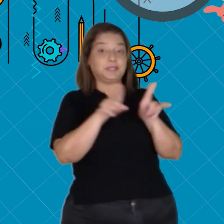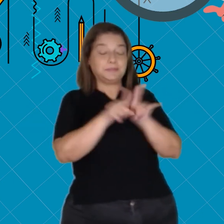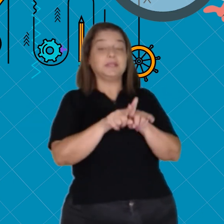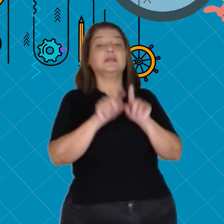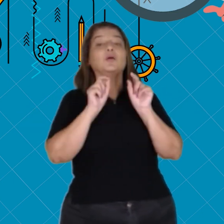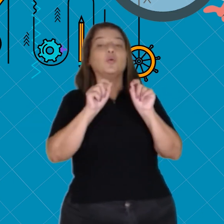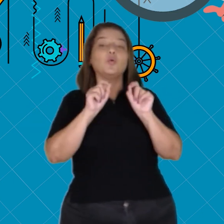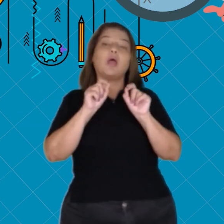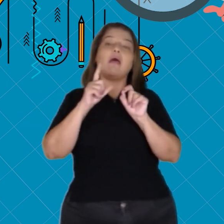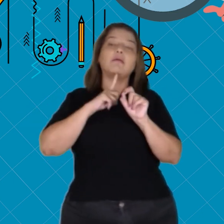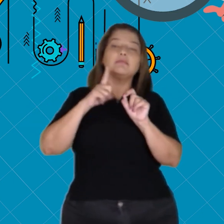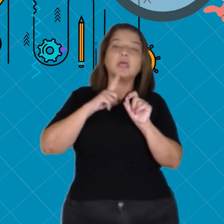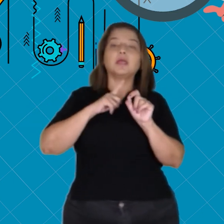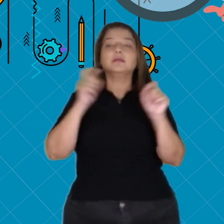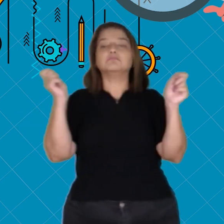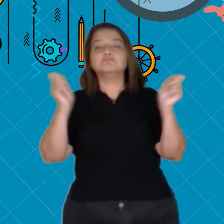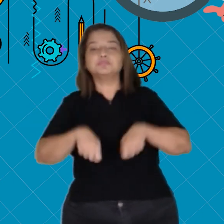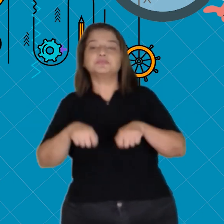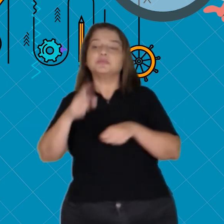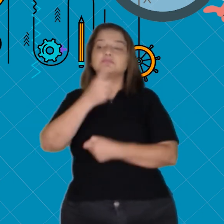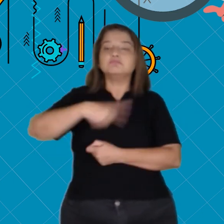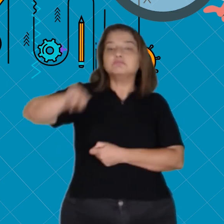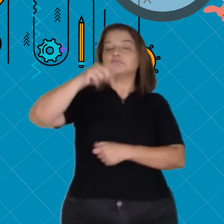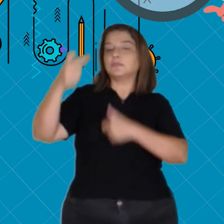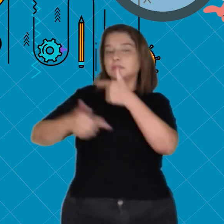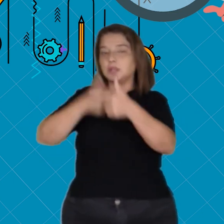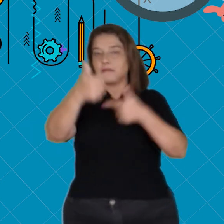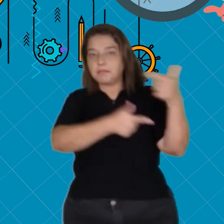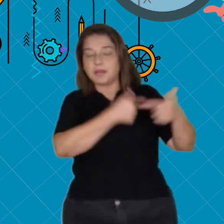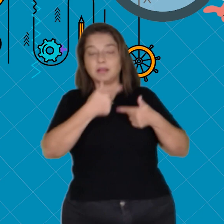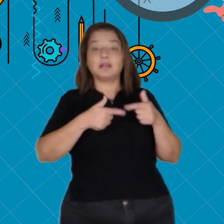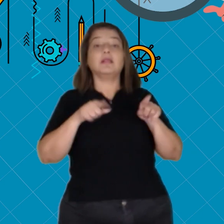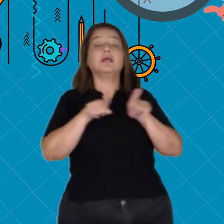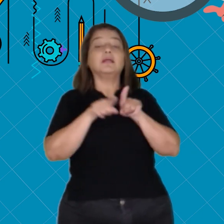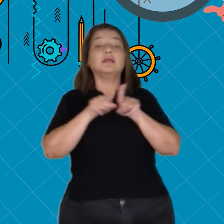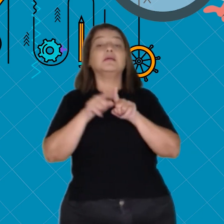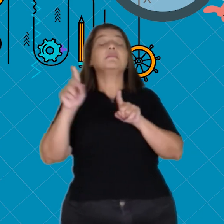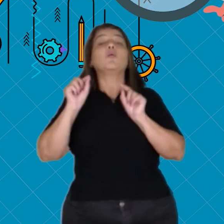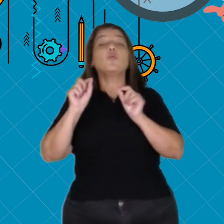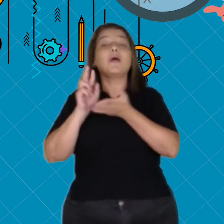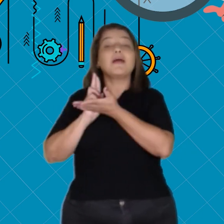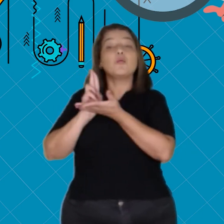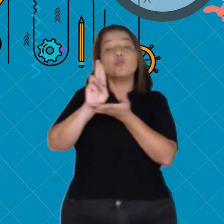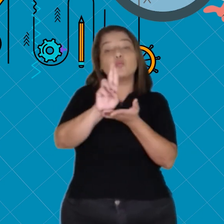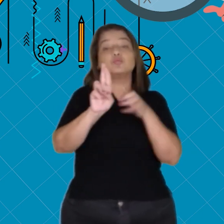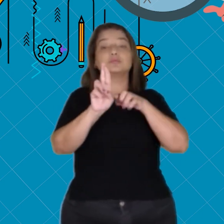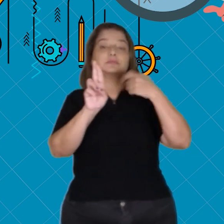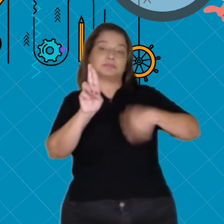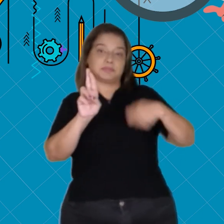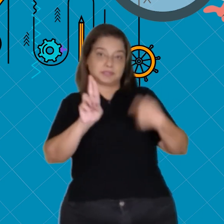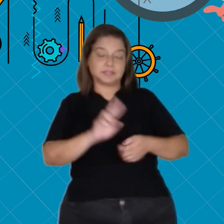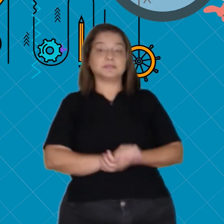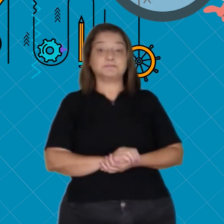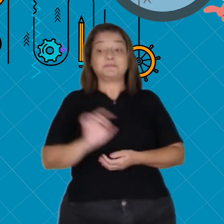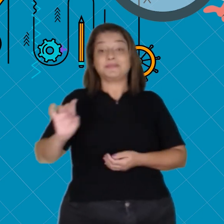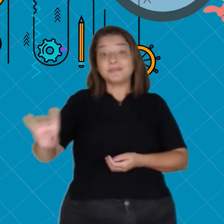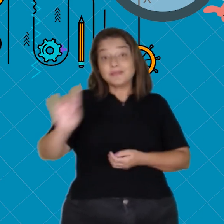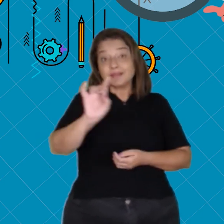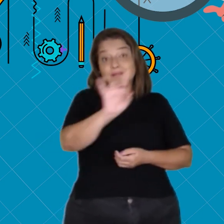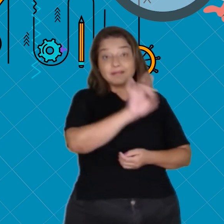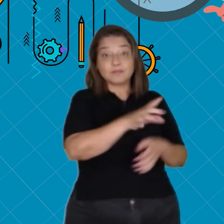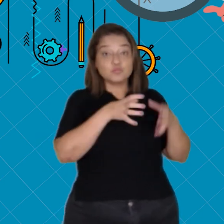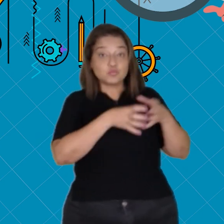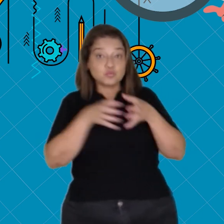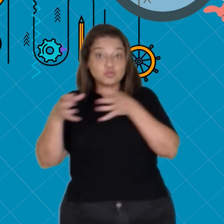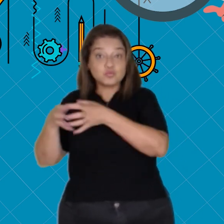as atividades que serão realizadas e os recursos necessários. Cada grupo pode